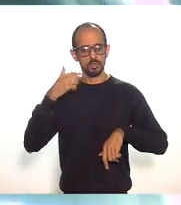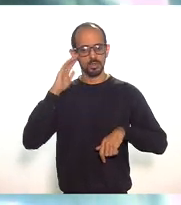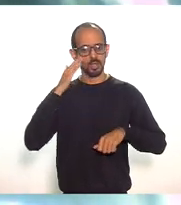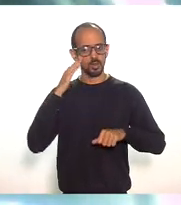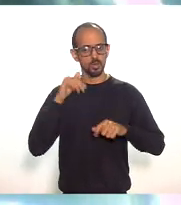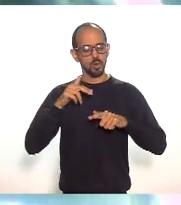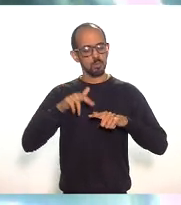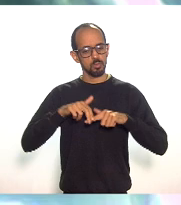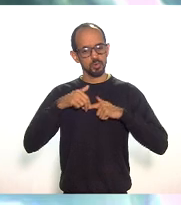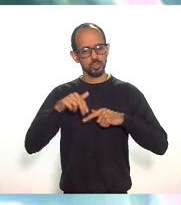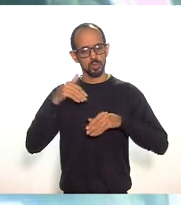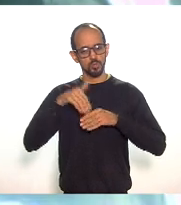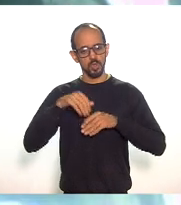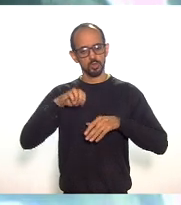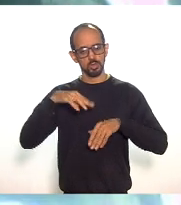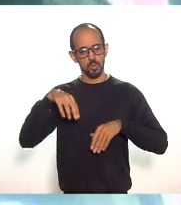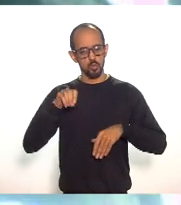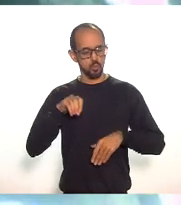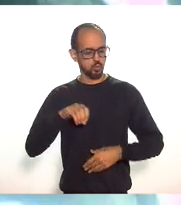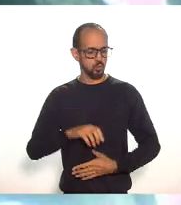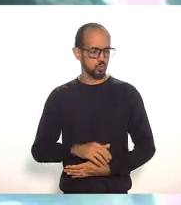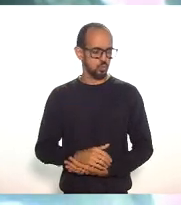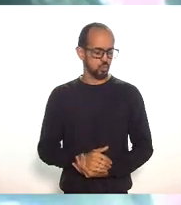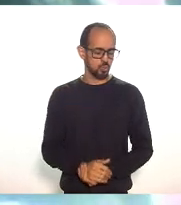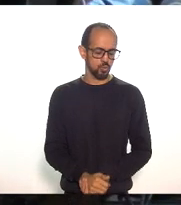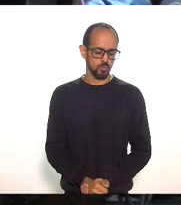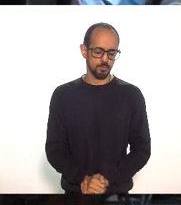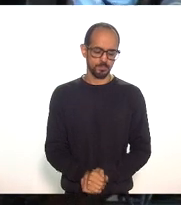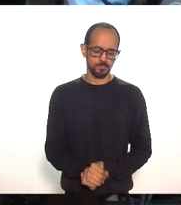voto é contrário, meu voto é não.